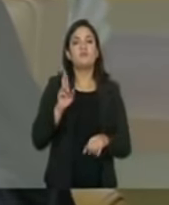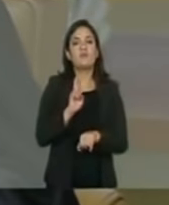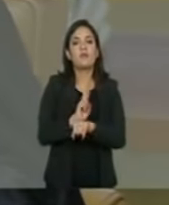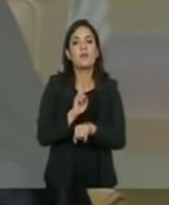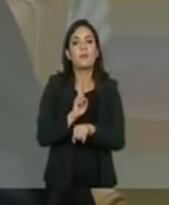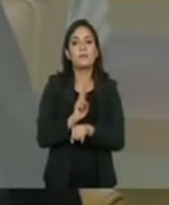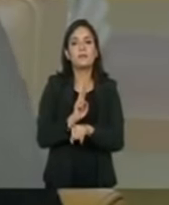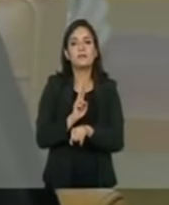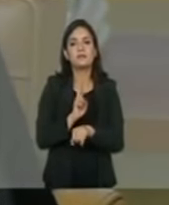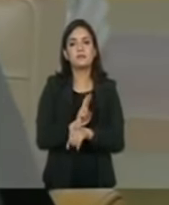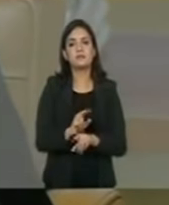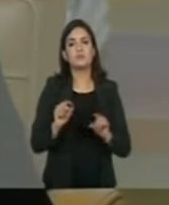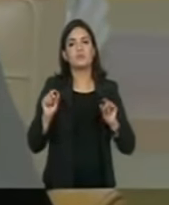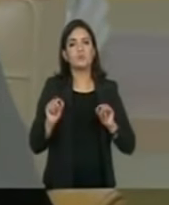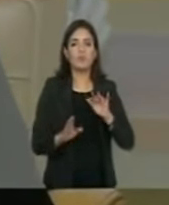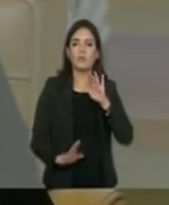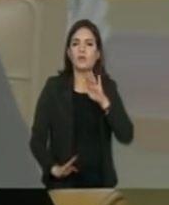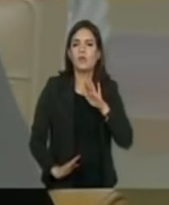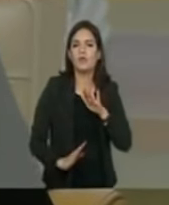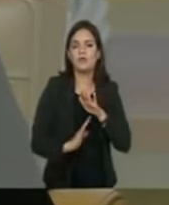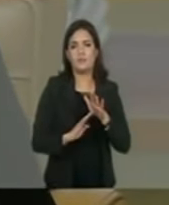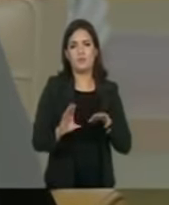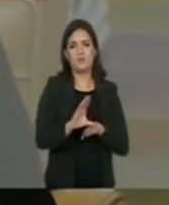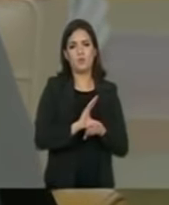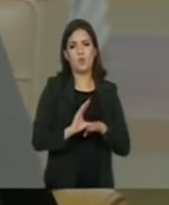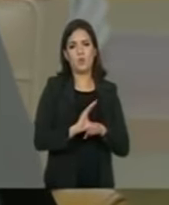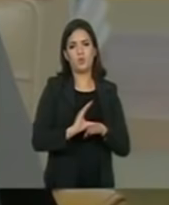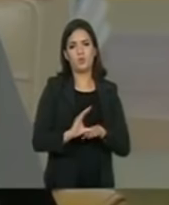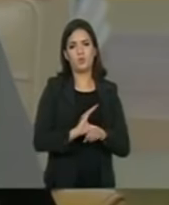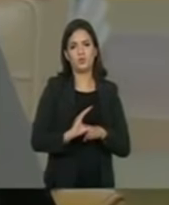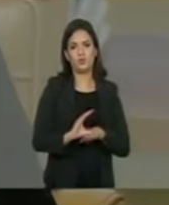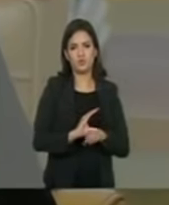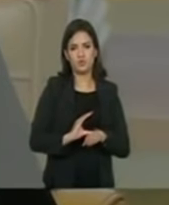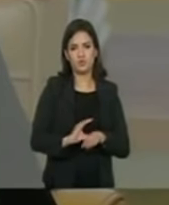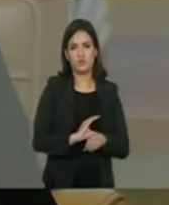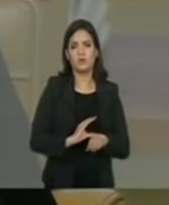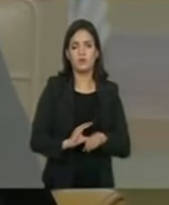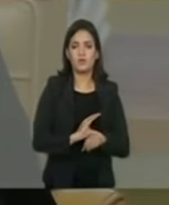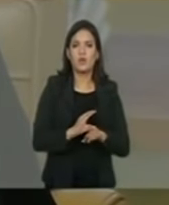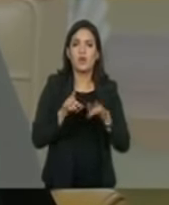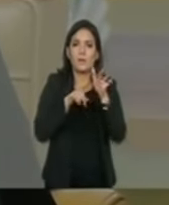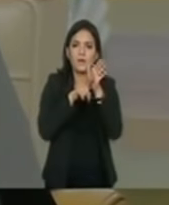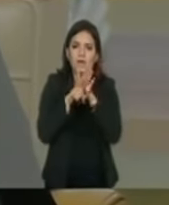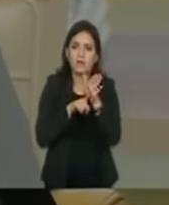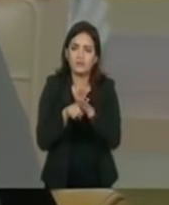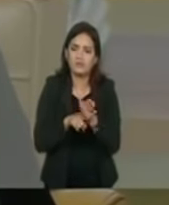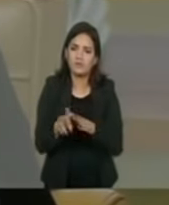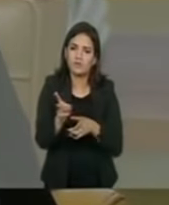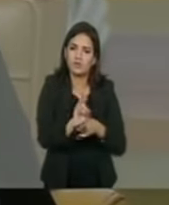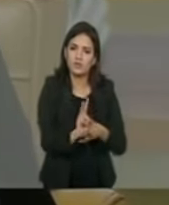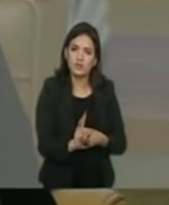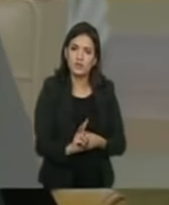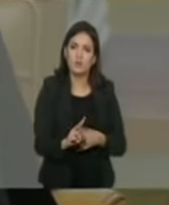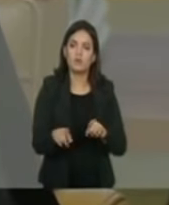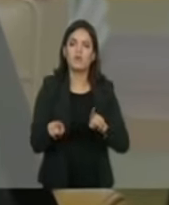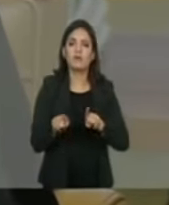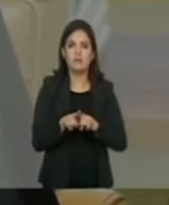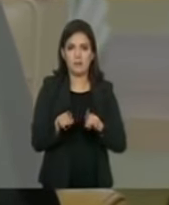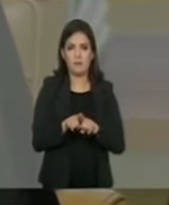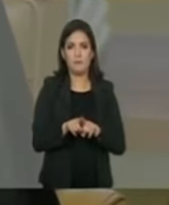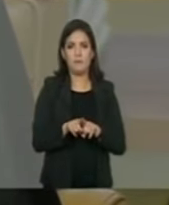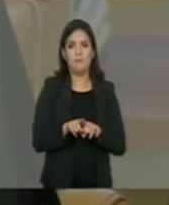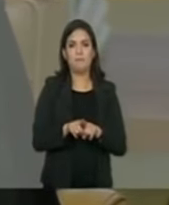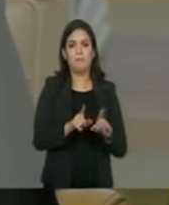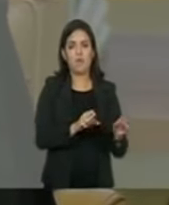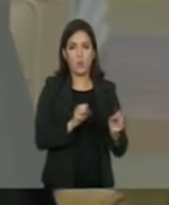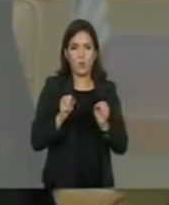insuperável limitação constitucional ao poder investigatório e ao poder persecutório e também ao